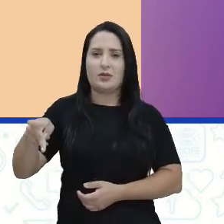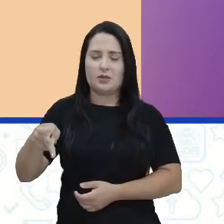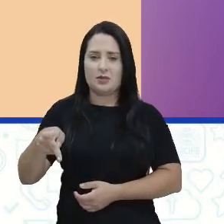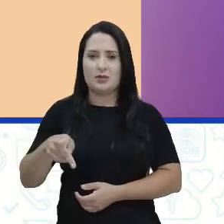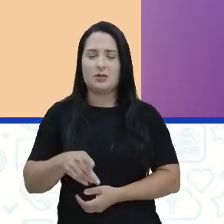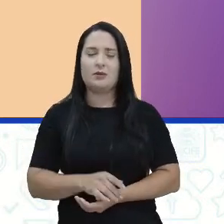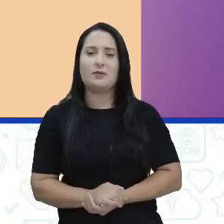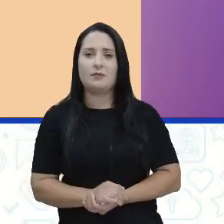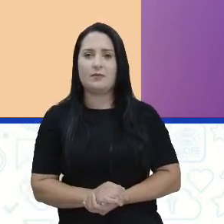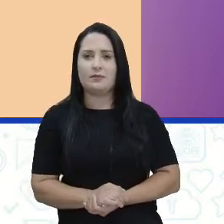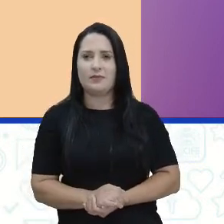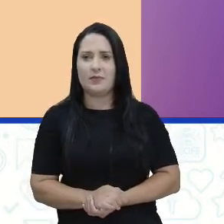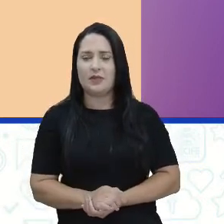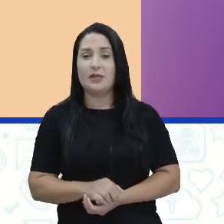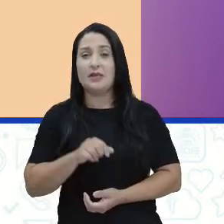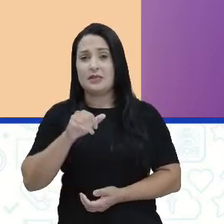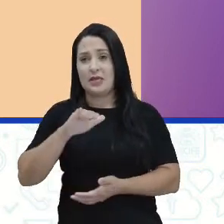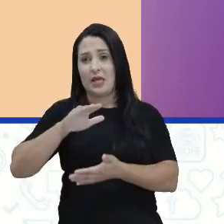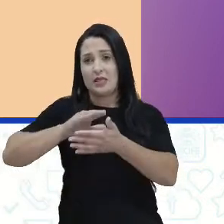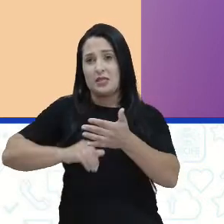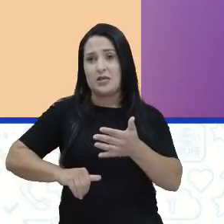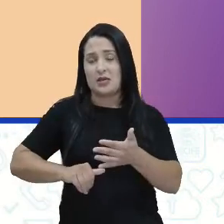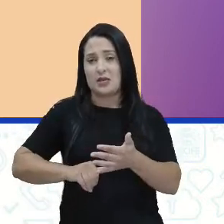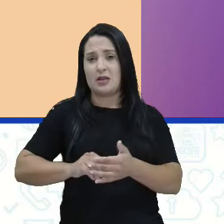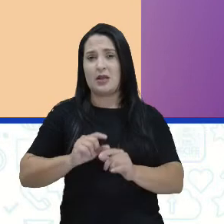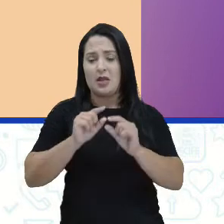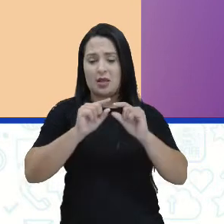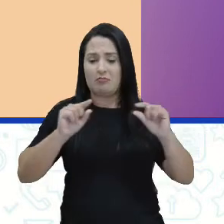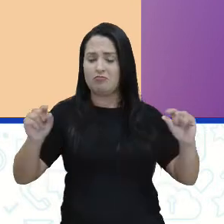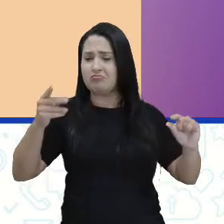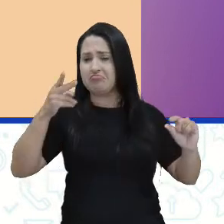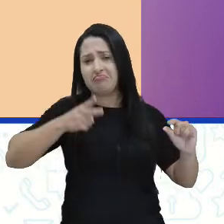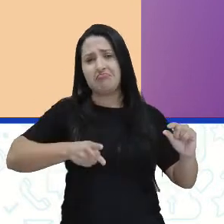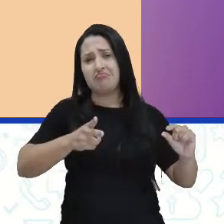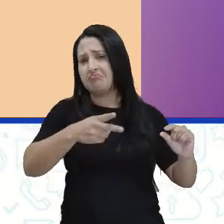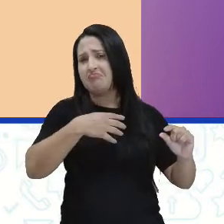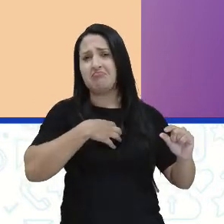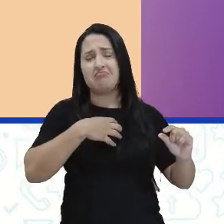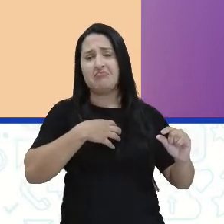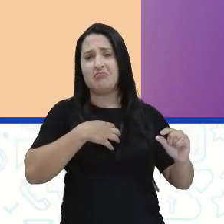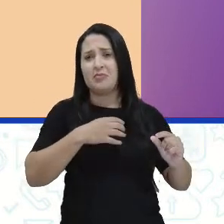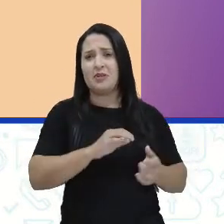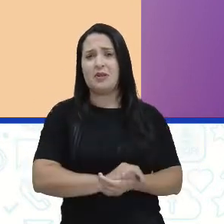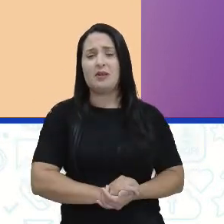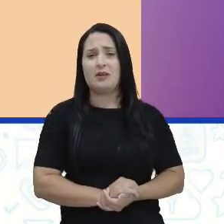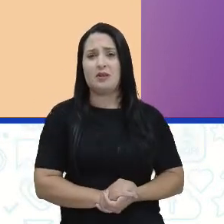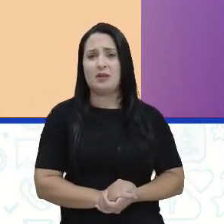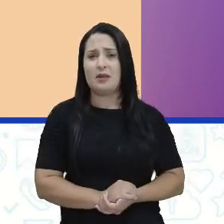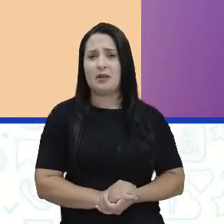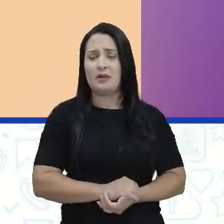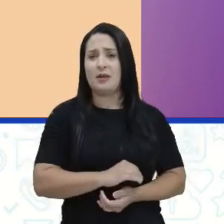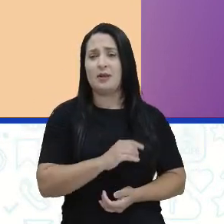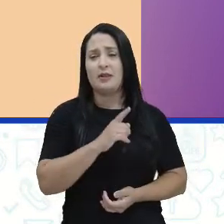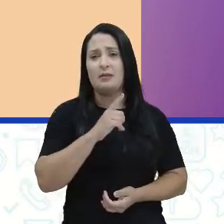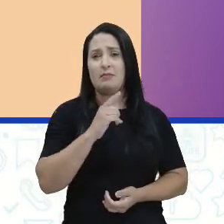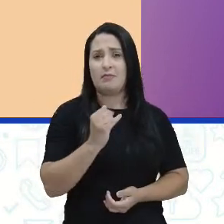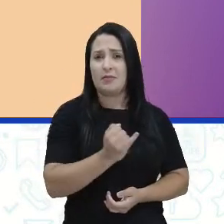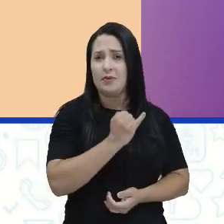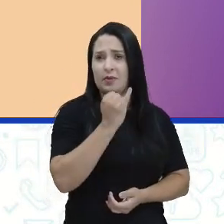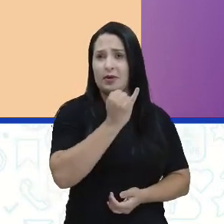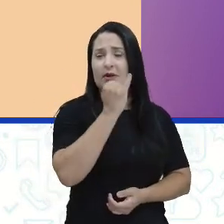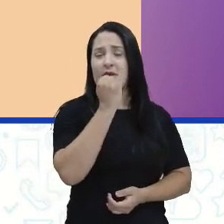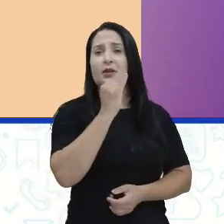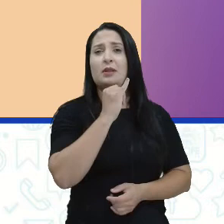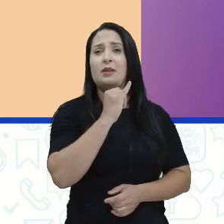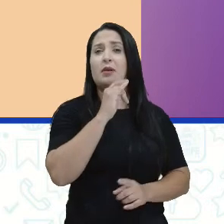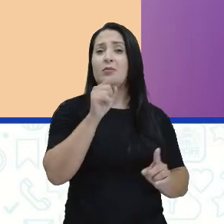o presidente, a oração principal se manteria. A saída é investir na base da educação. Por quê? Porque ela está